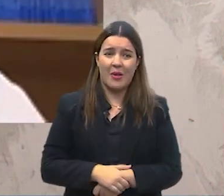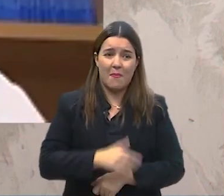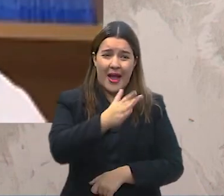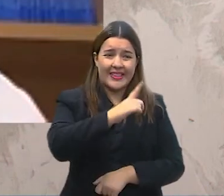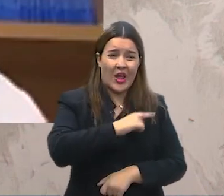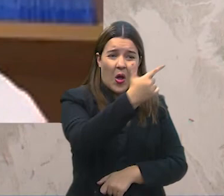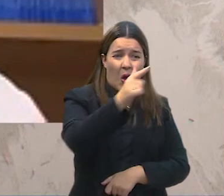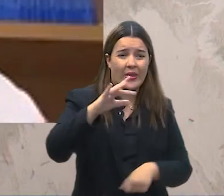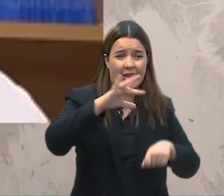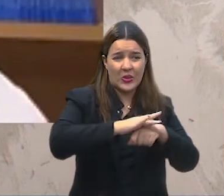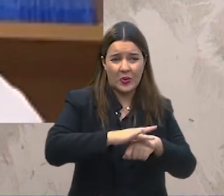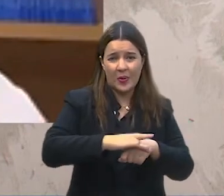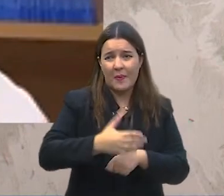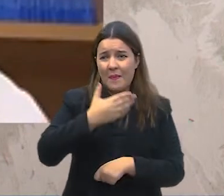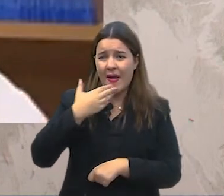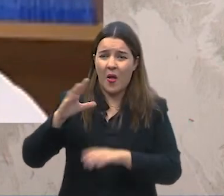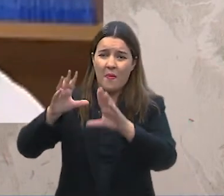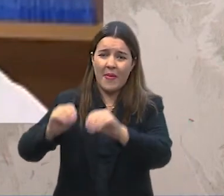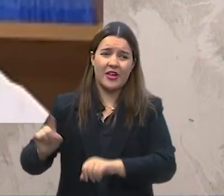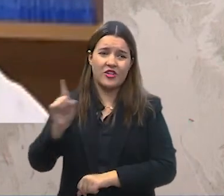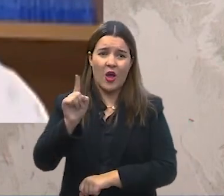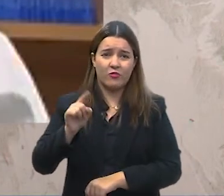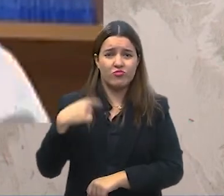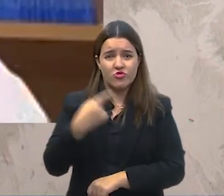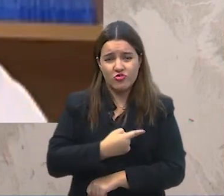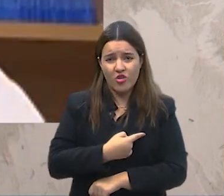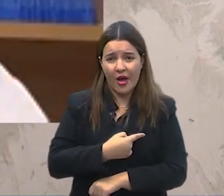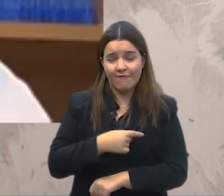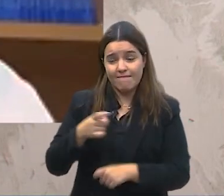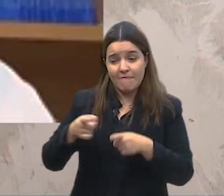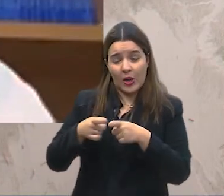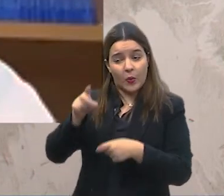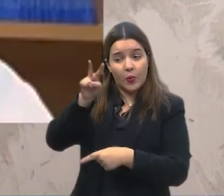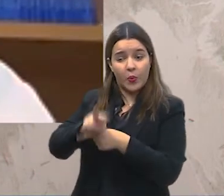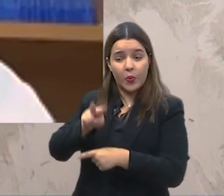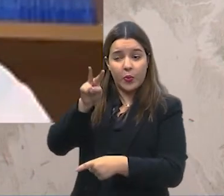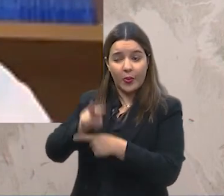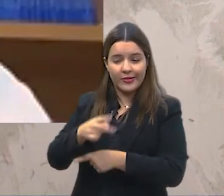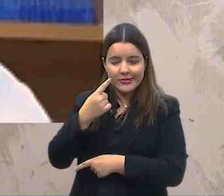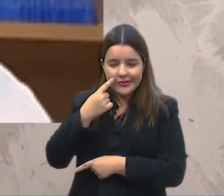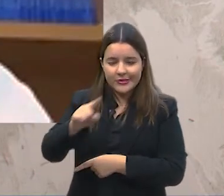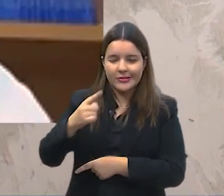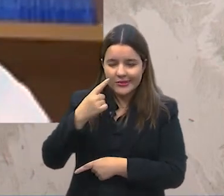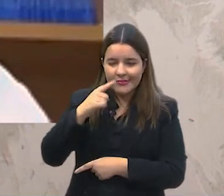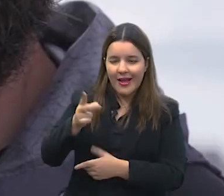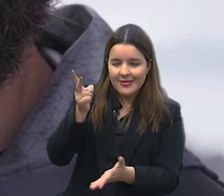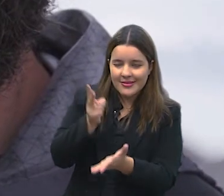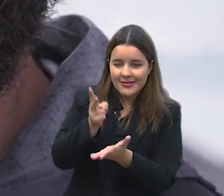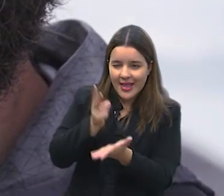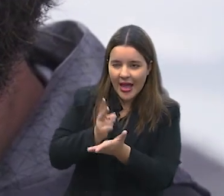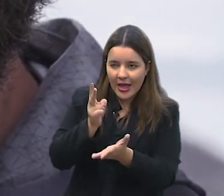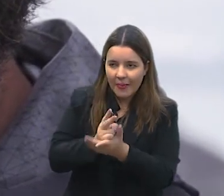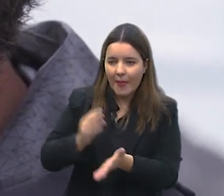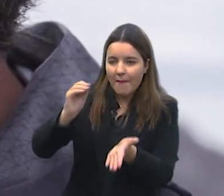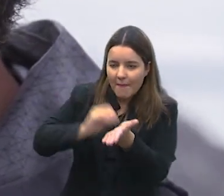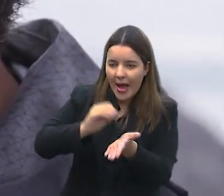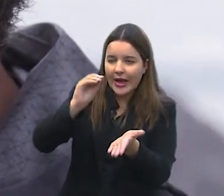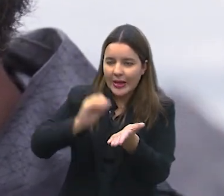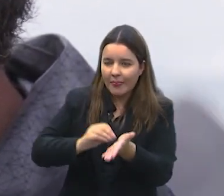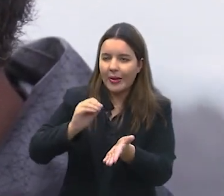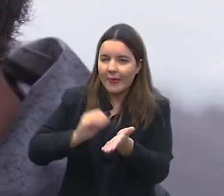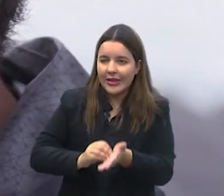no que a gente chama de acompanhamento ou segmento vigiado. Você vai acompanhando esse paciente periodicamente, faz